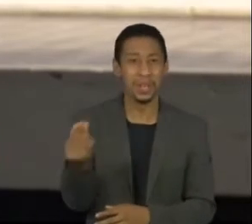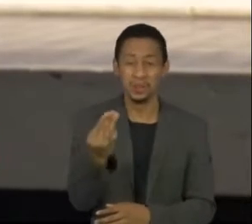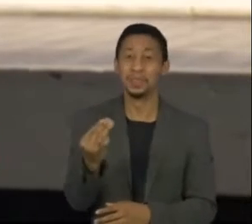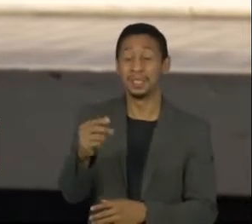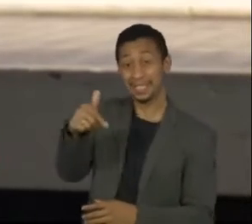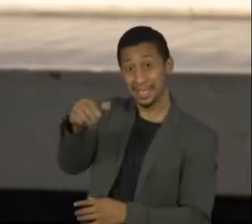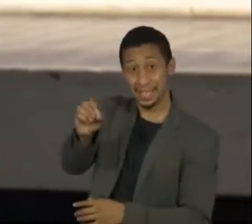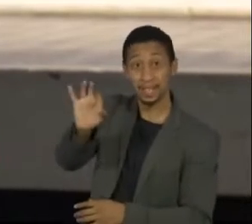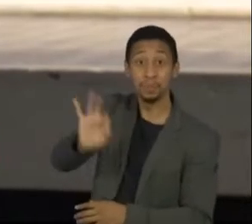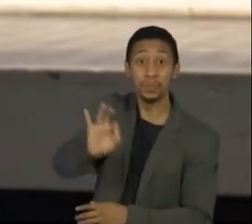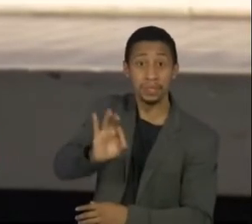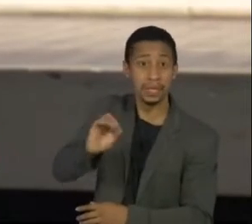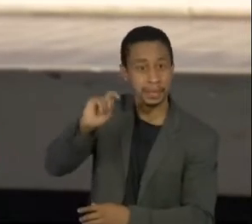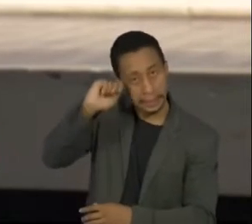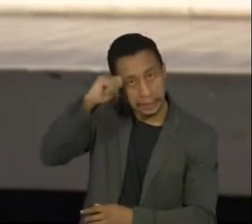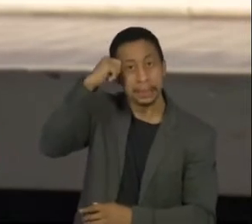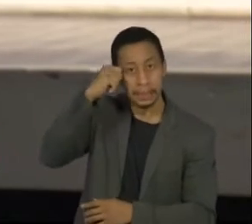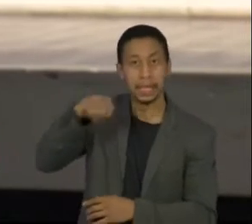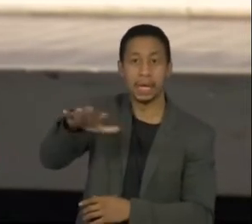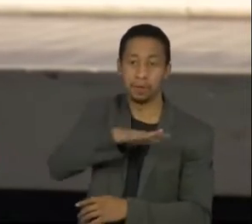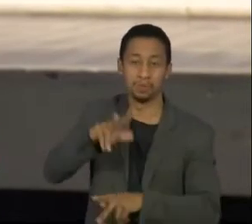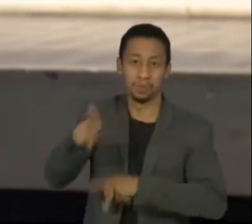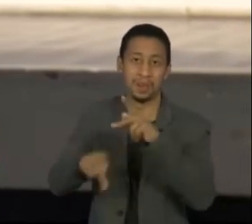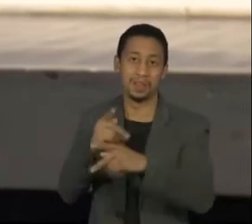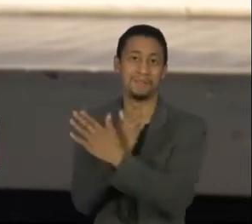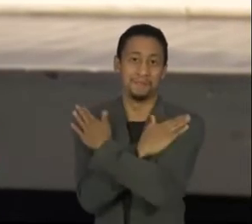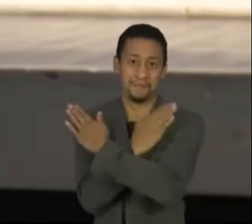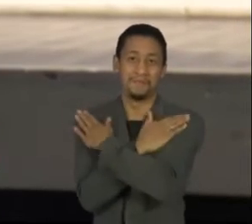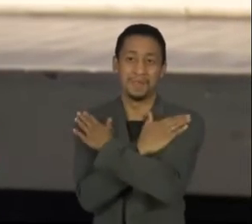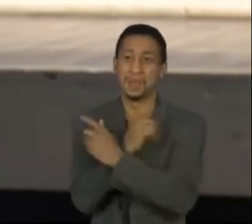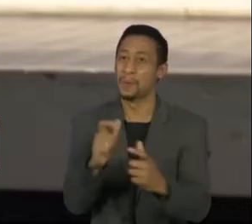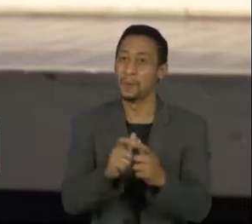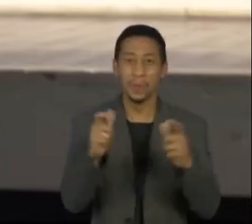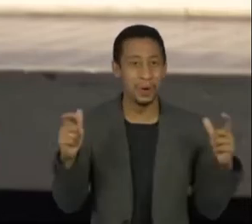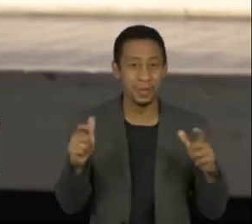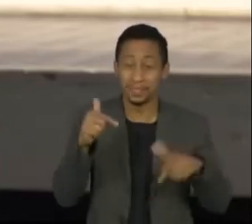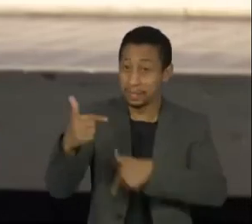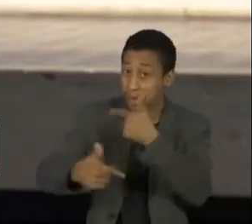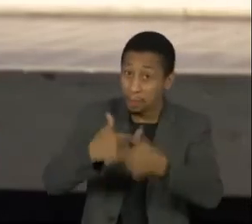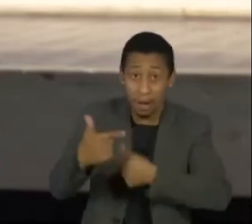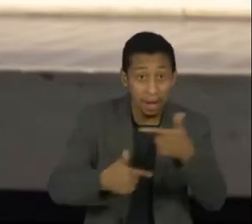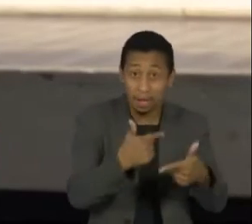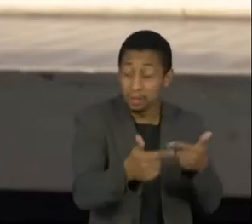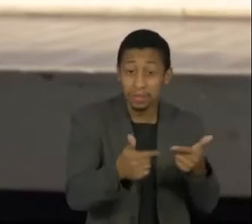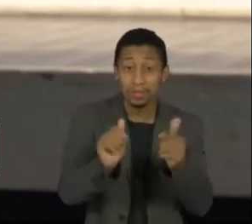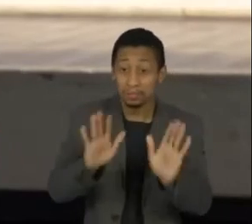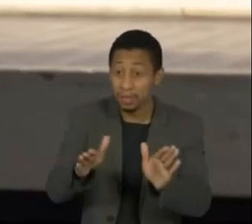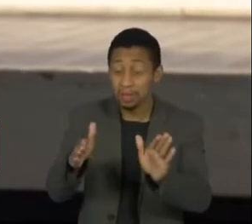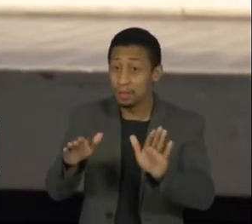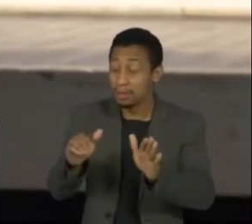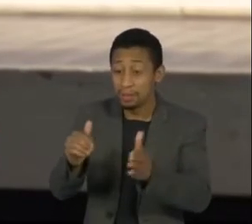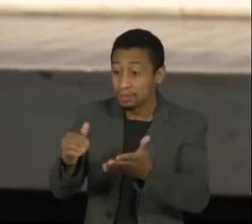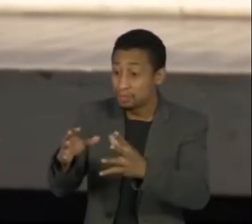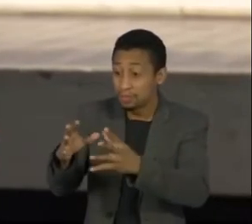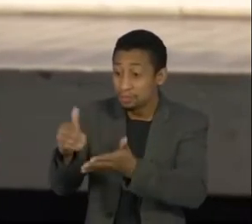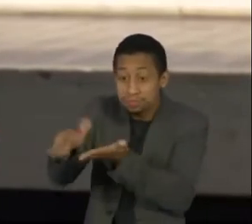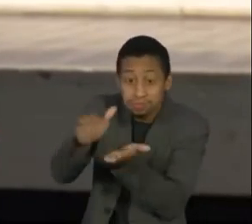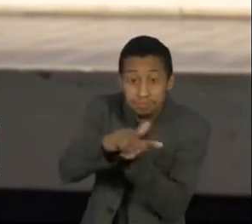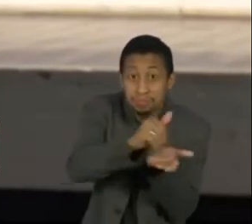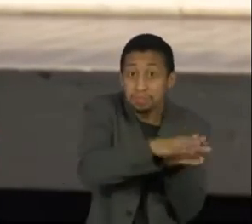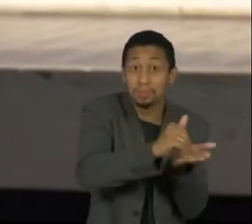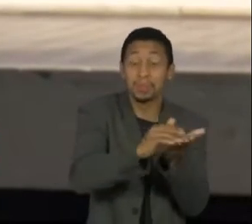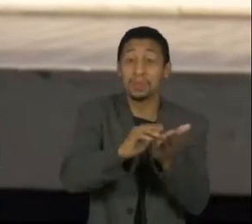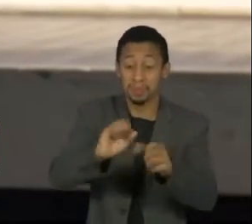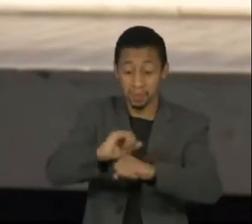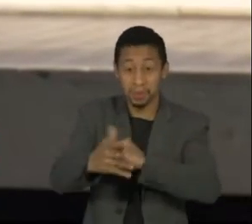negros. E grande parte do setor de serviços e esses trabalhos informais estão extintos pela pandemia. Logo, esse público,